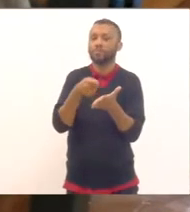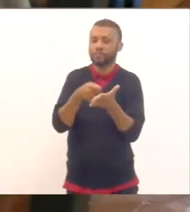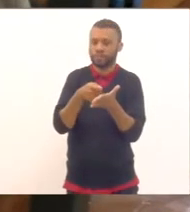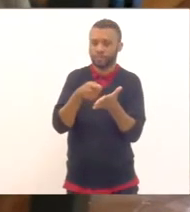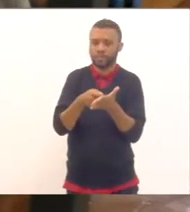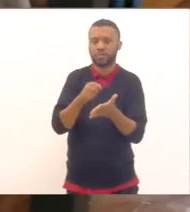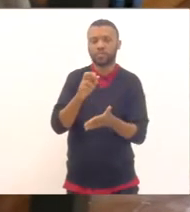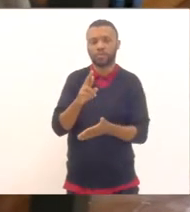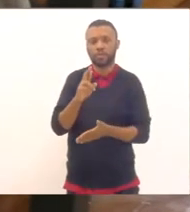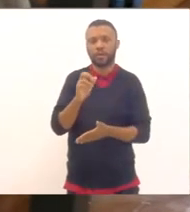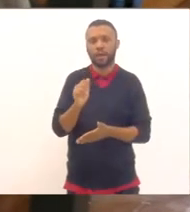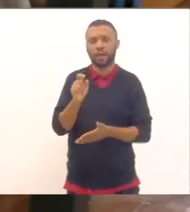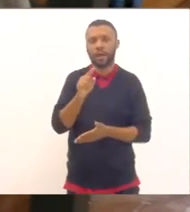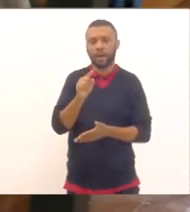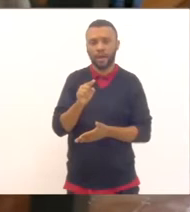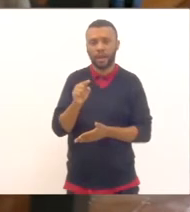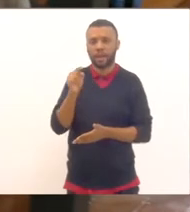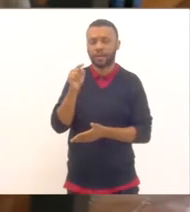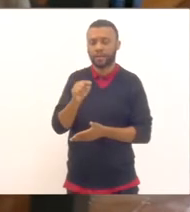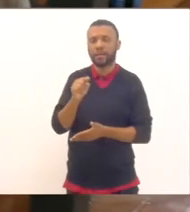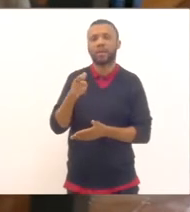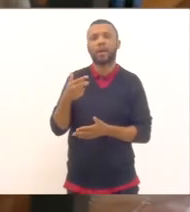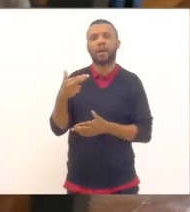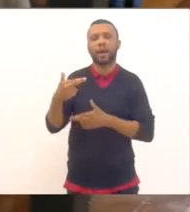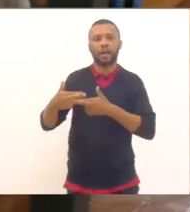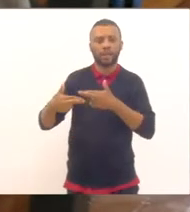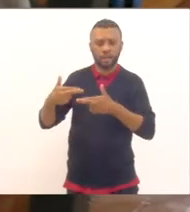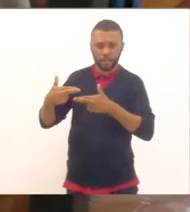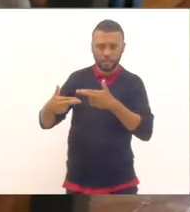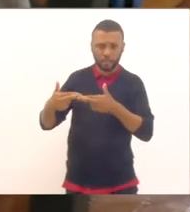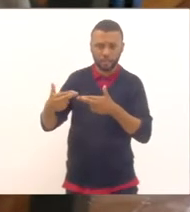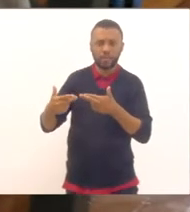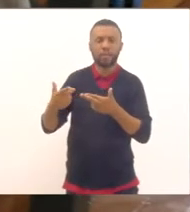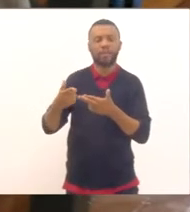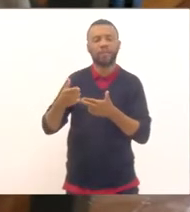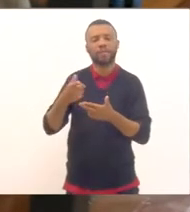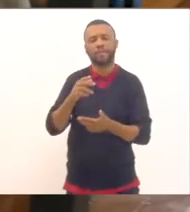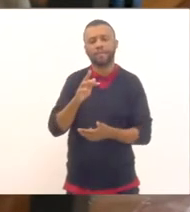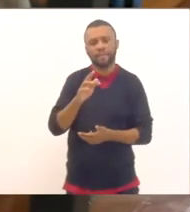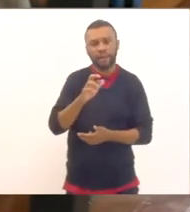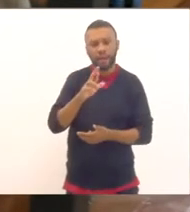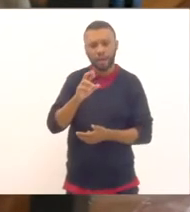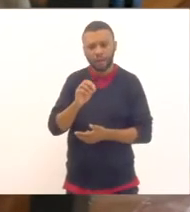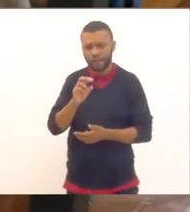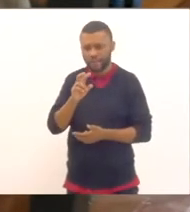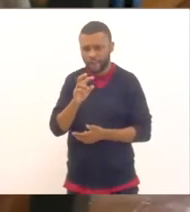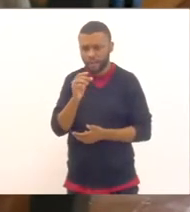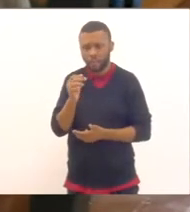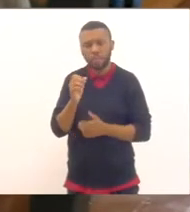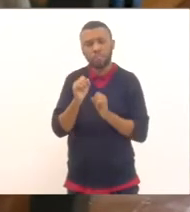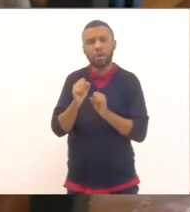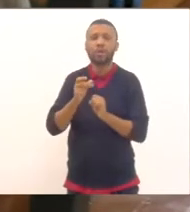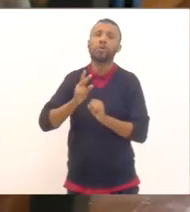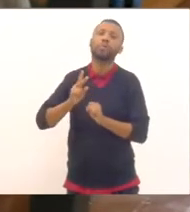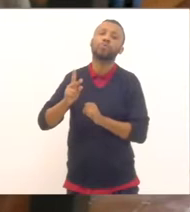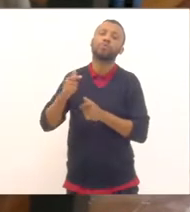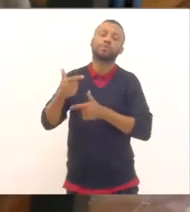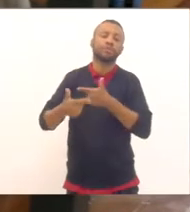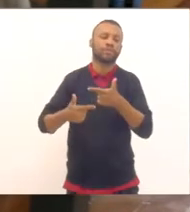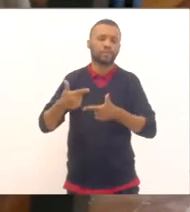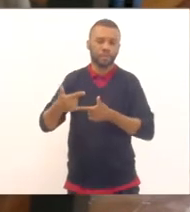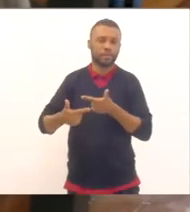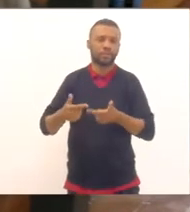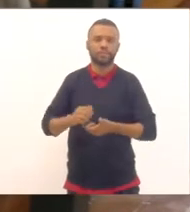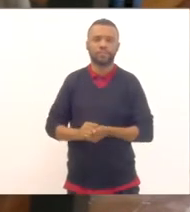raf para que as agências reguladoras e ferro velho possam continuar seus suas atividades é